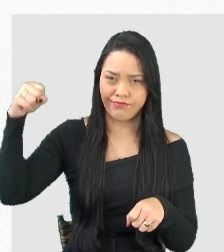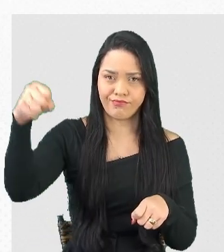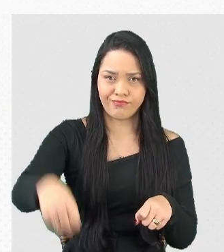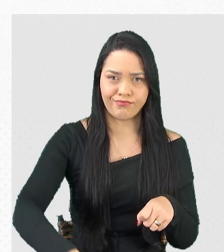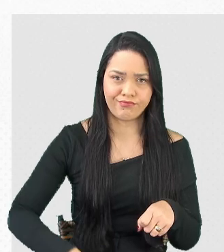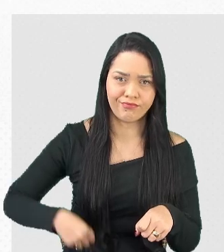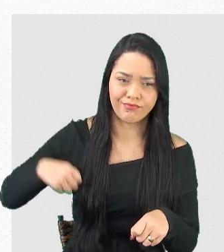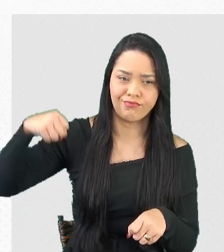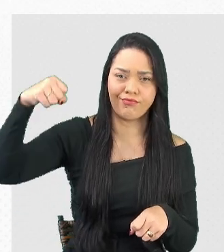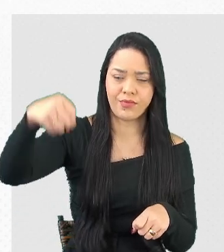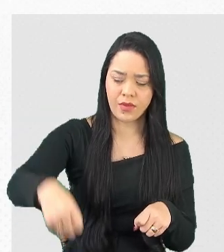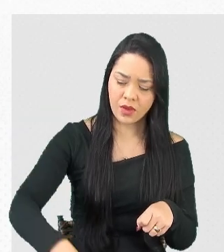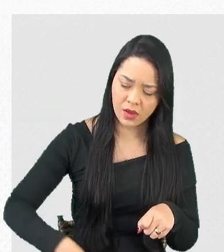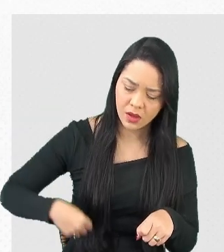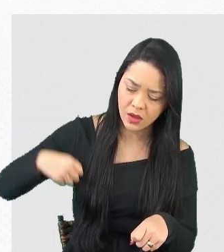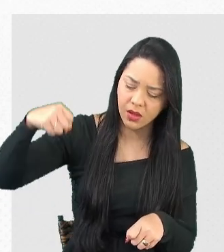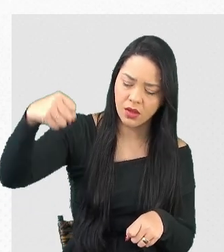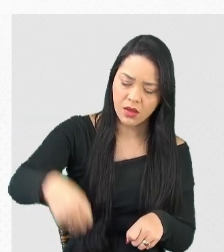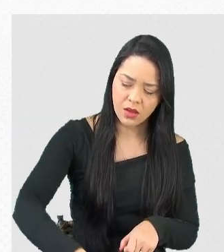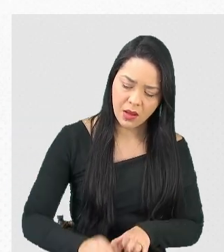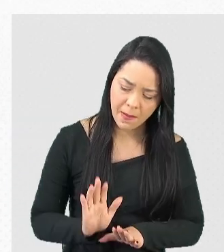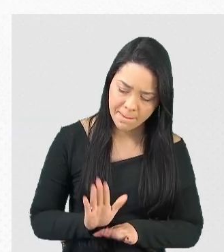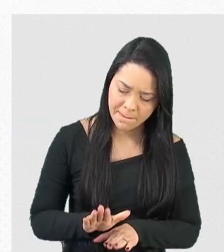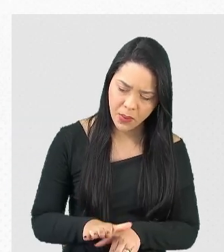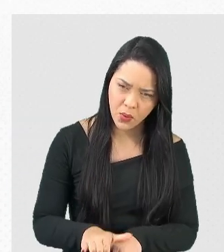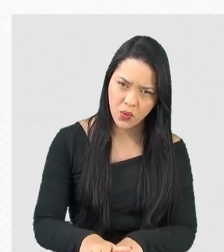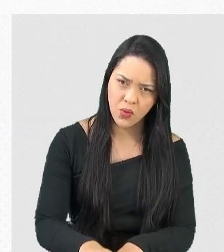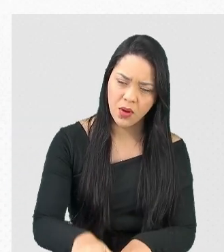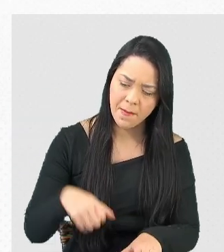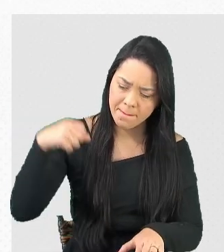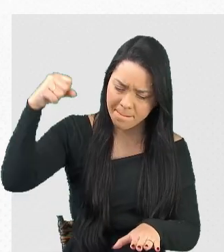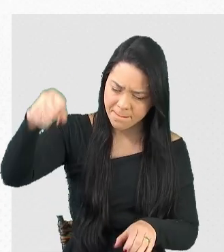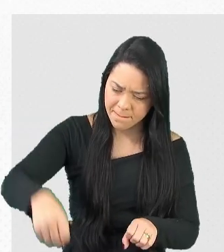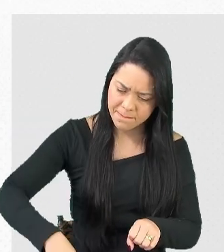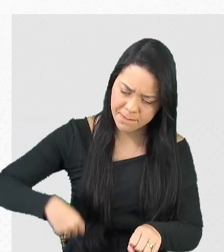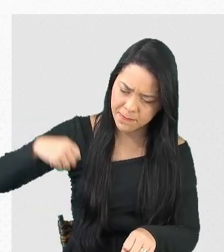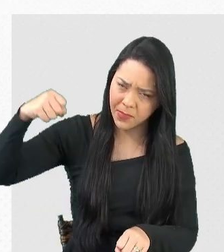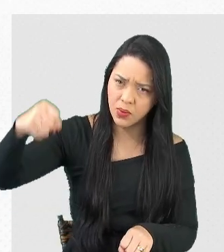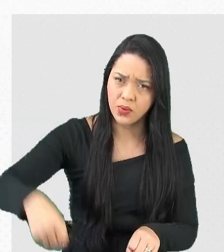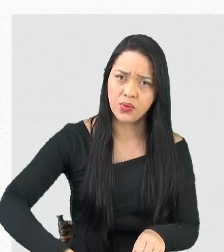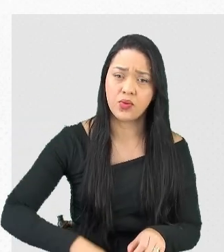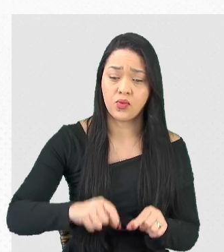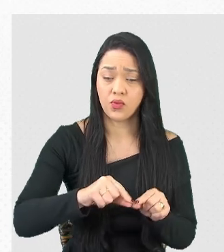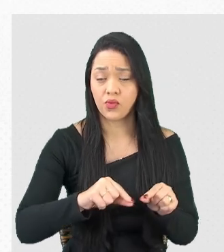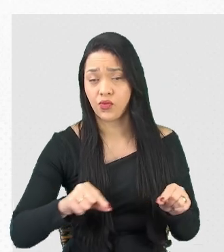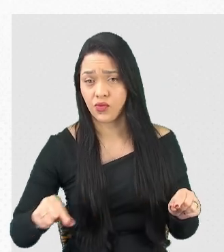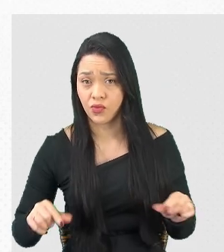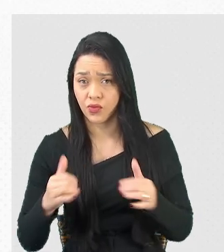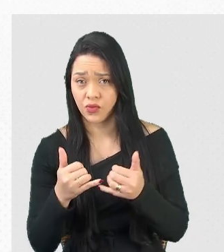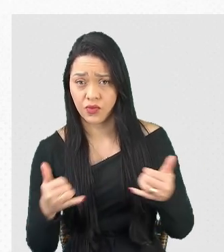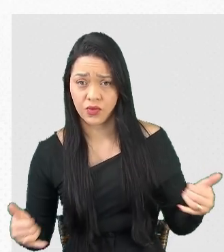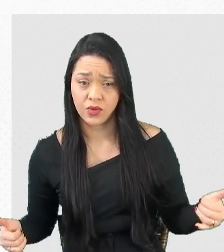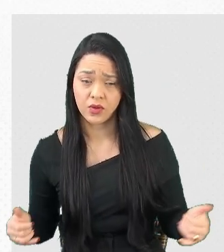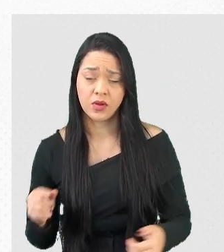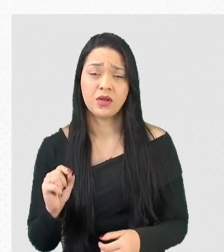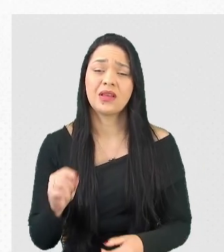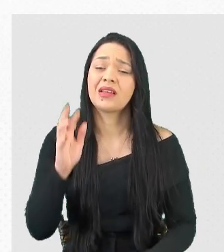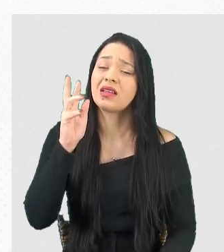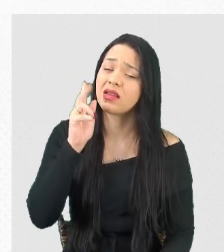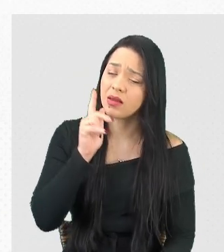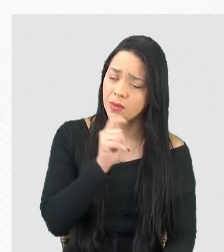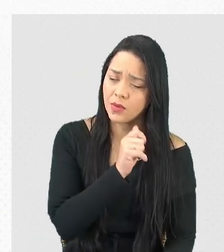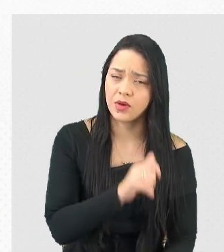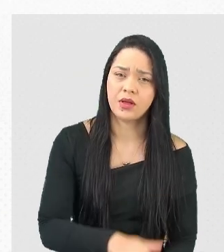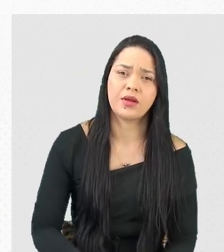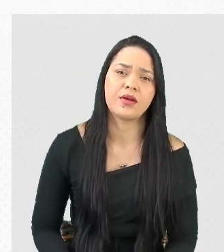e aí iam tendo fio, mas isso de fato era algo que demorava bastante tempo. E é como você tem essas inovações aqui, principalmente essa máquina